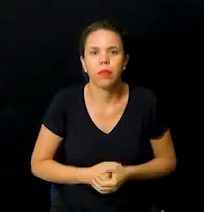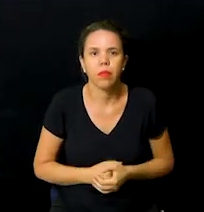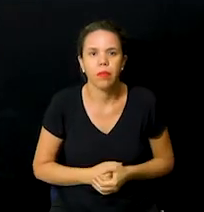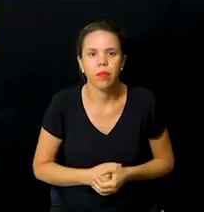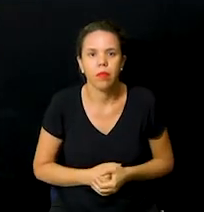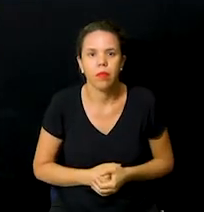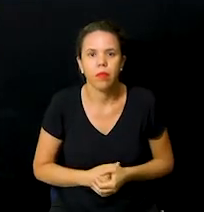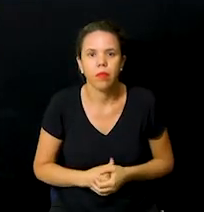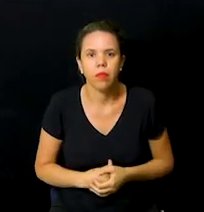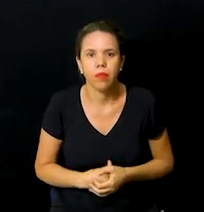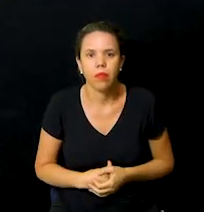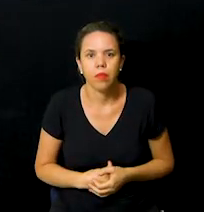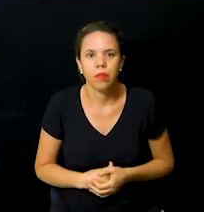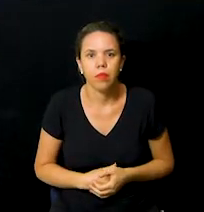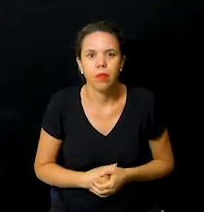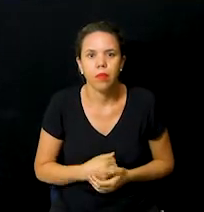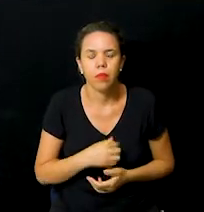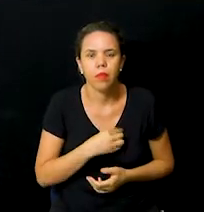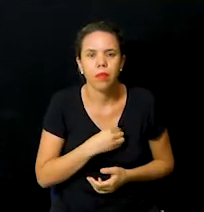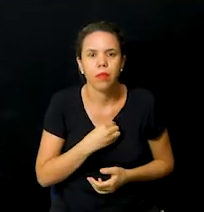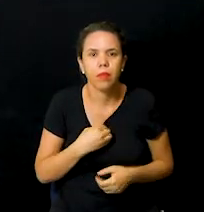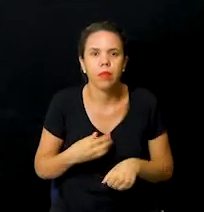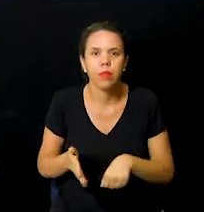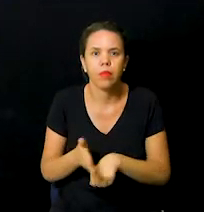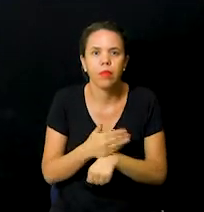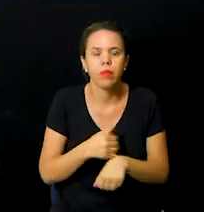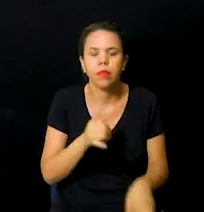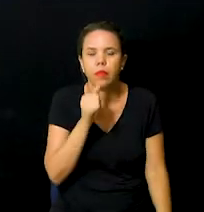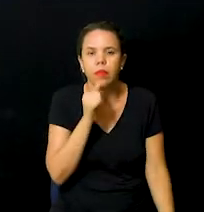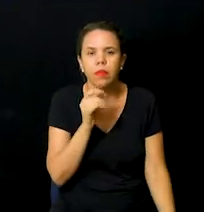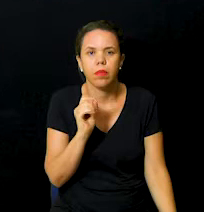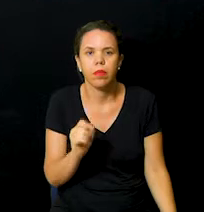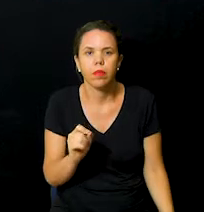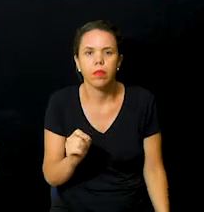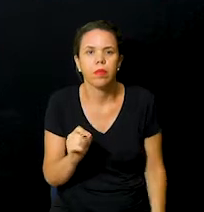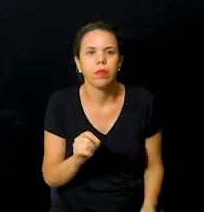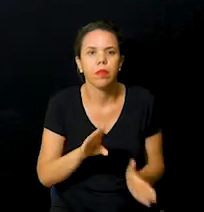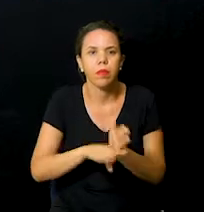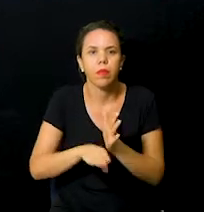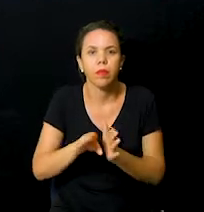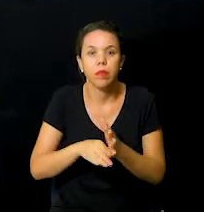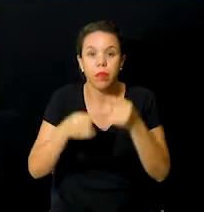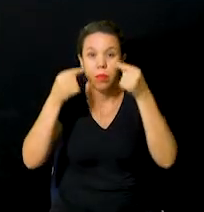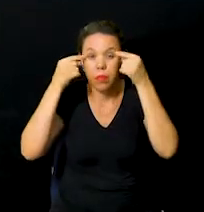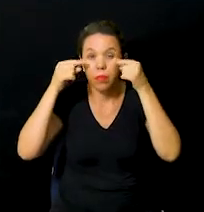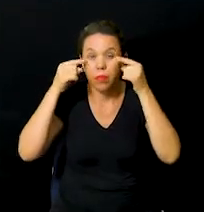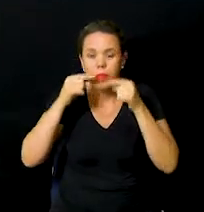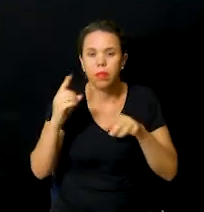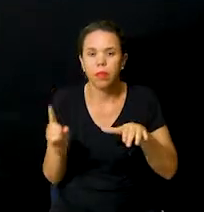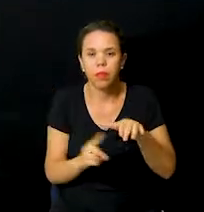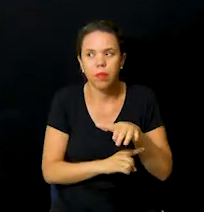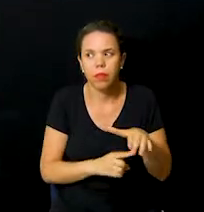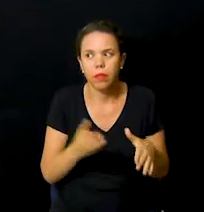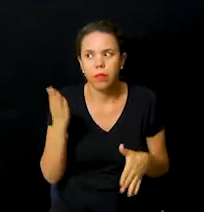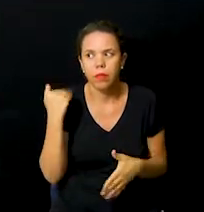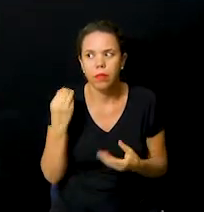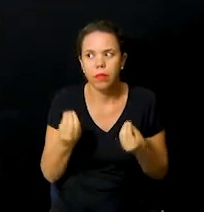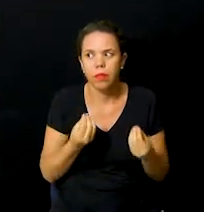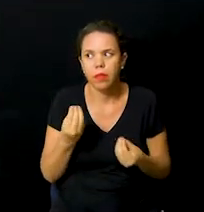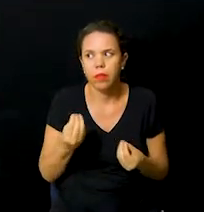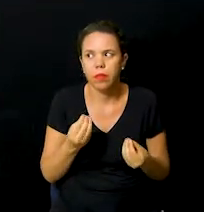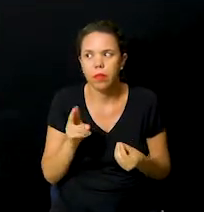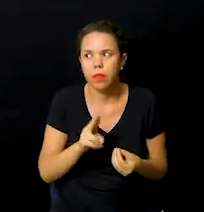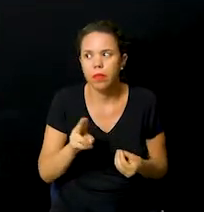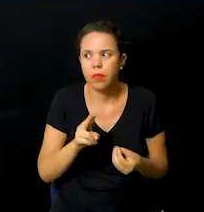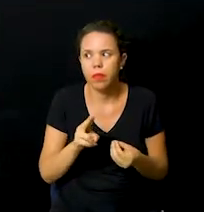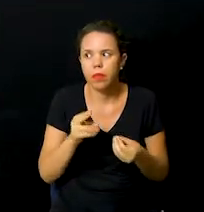o visagismo e a harmonia. Então, antes da gente, por exemplo, fazer a remoção dos pelinhos, a cliente vai saber exatamente